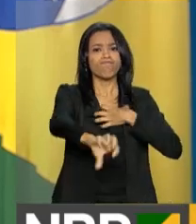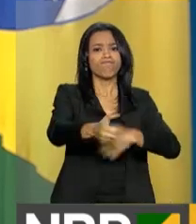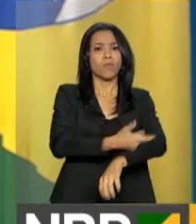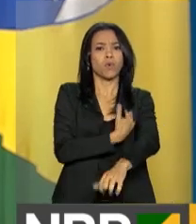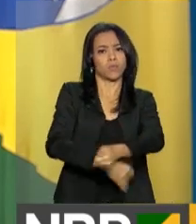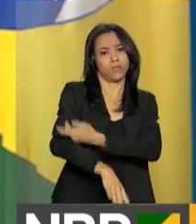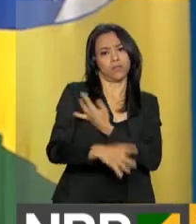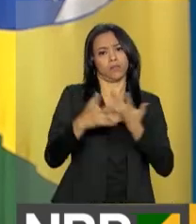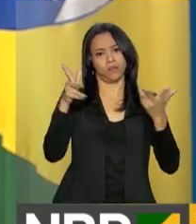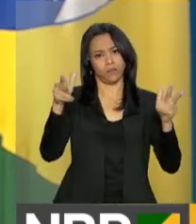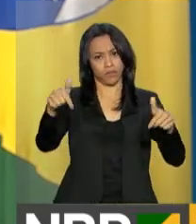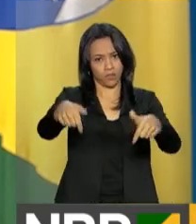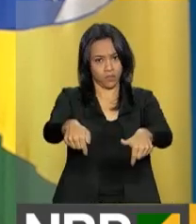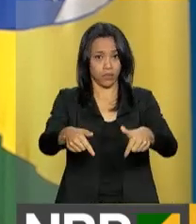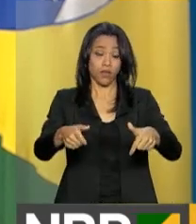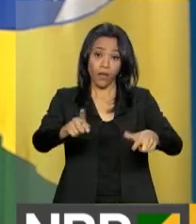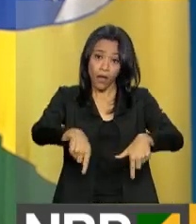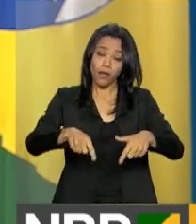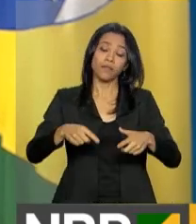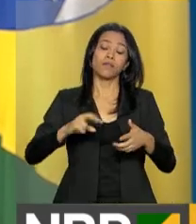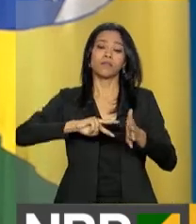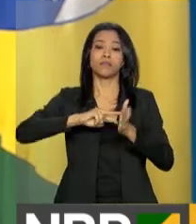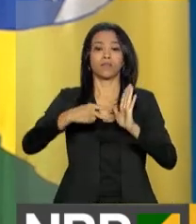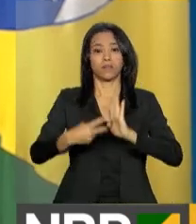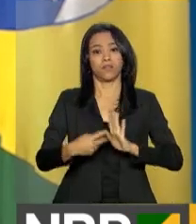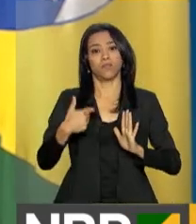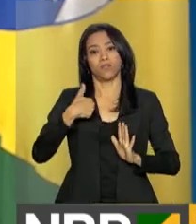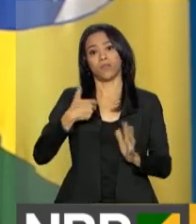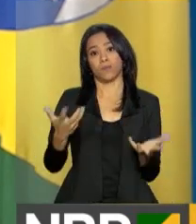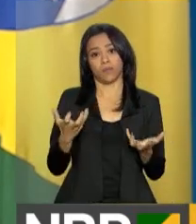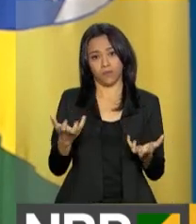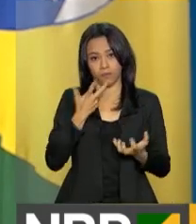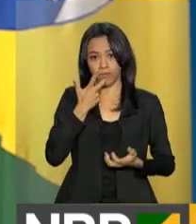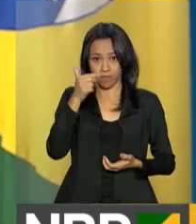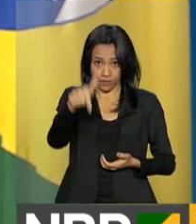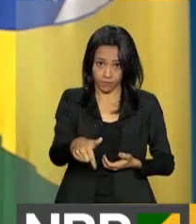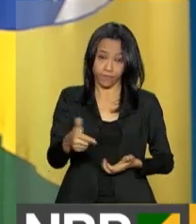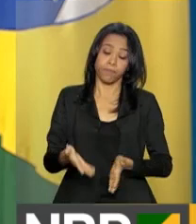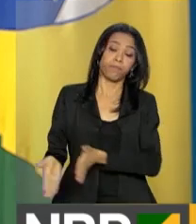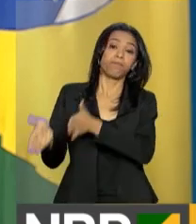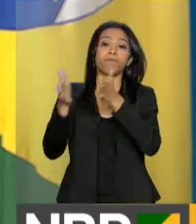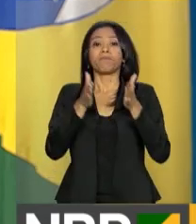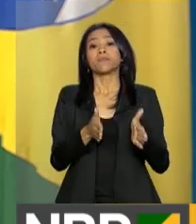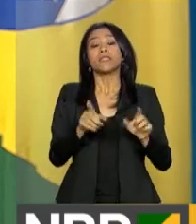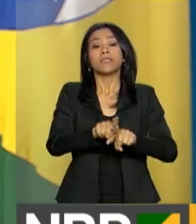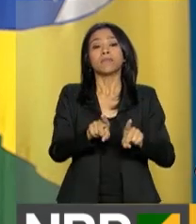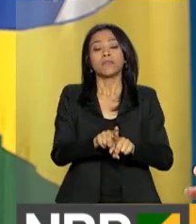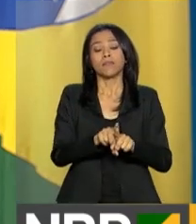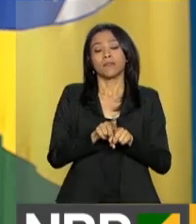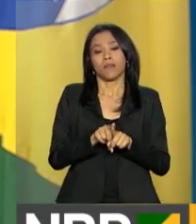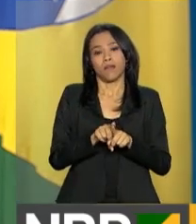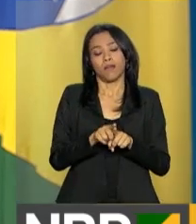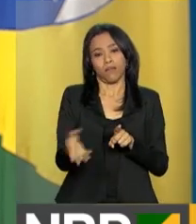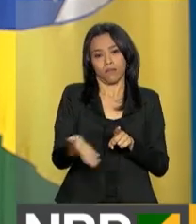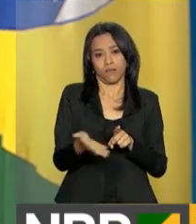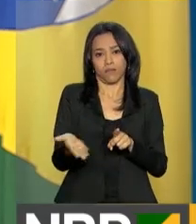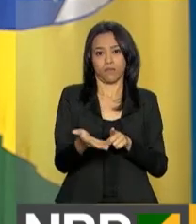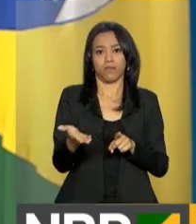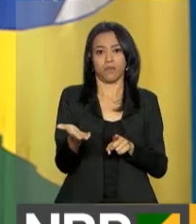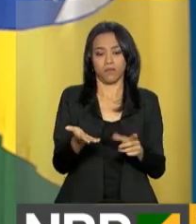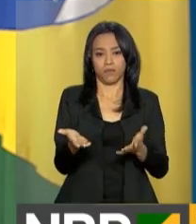um fato significativo que eu quero é registrar e desde na verdade agora nós